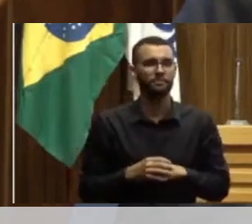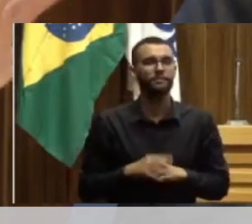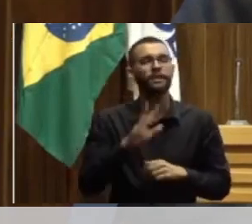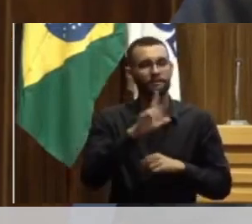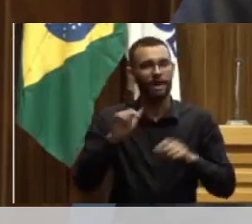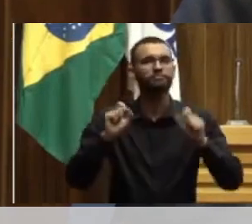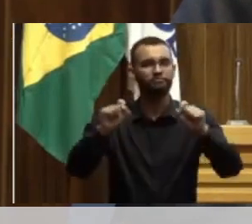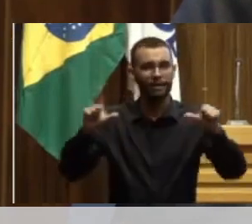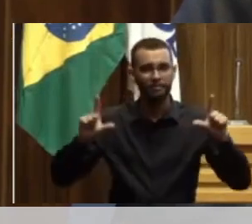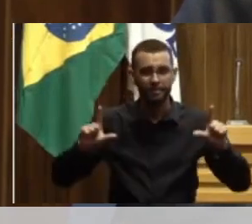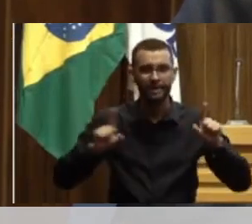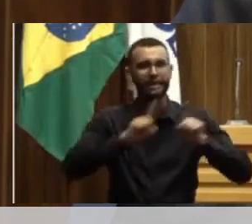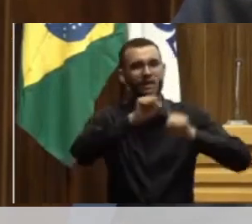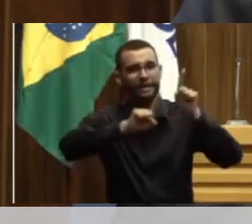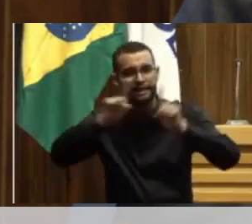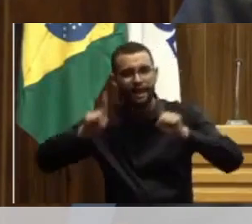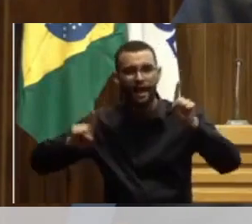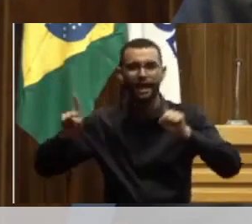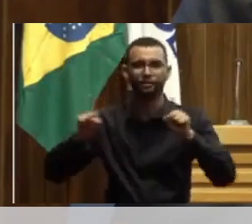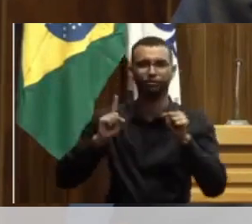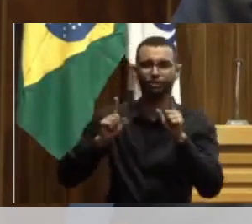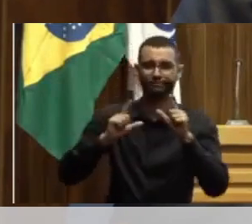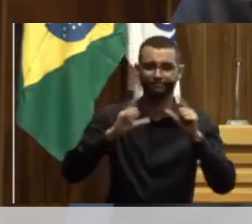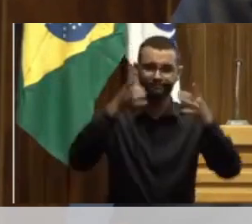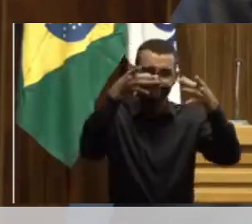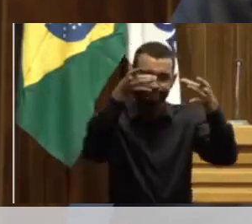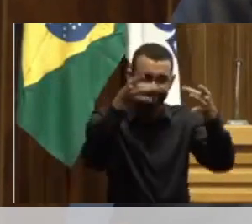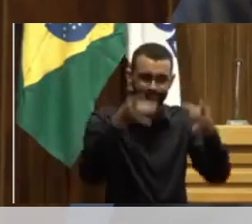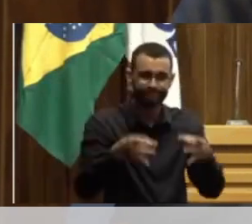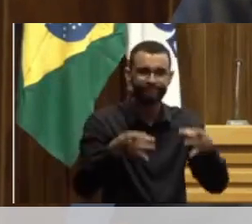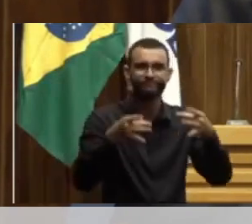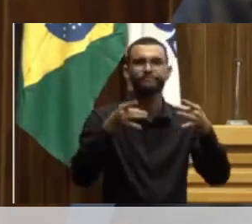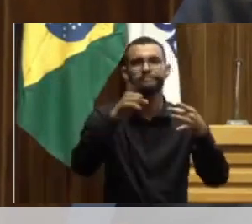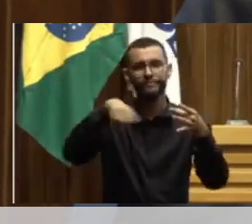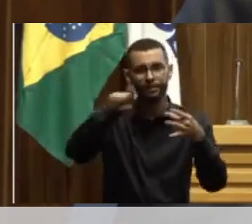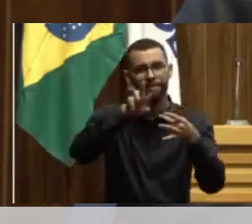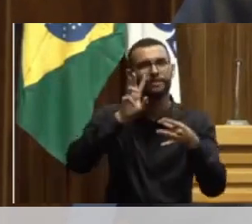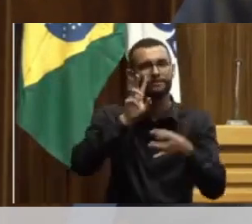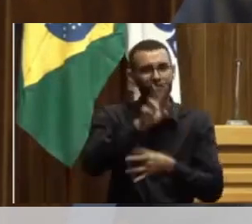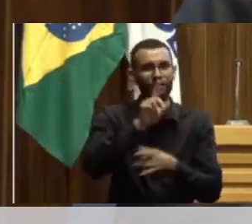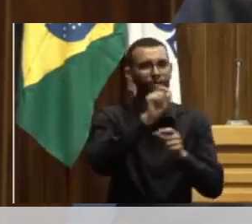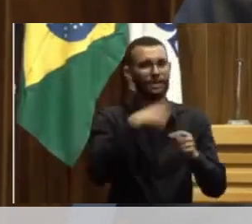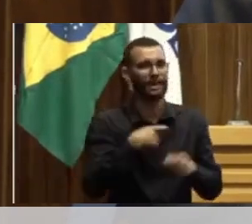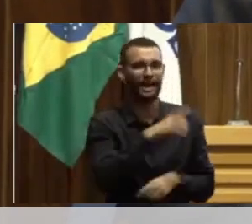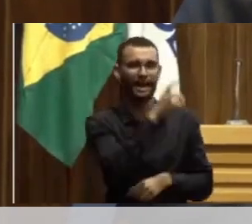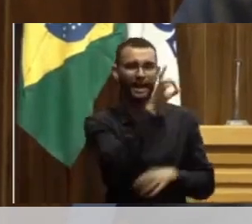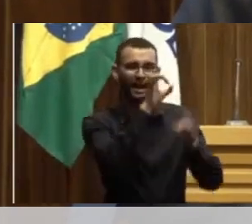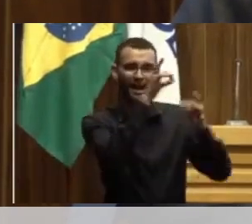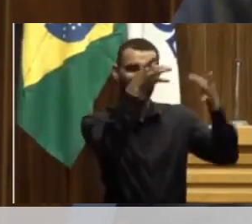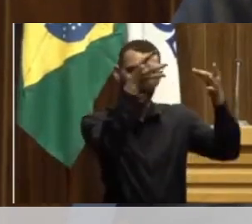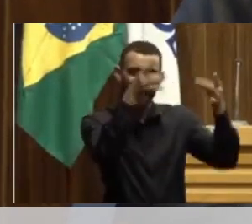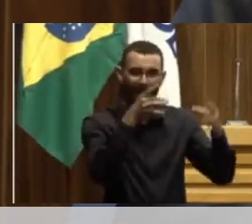dos microdados em cada uma das áreas, vocês estão vendo ali o que é produtividade, exportação, inovação, é